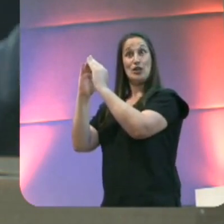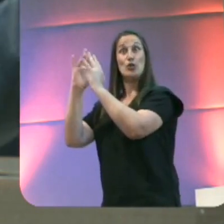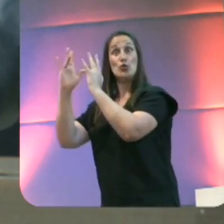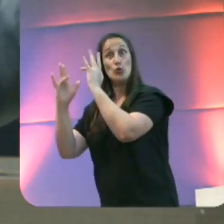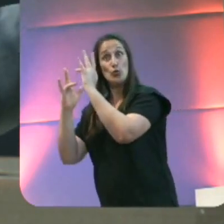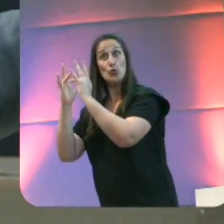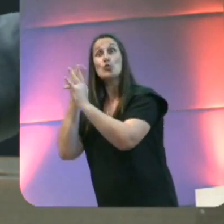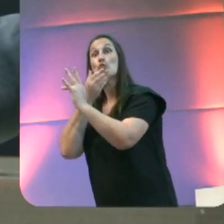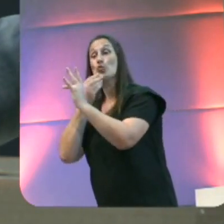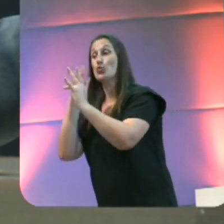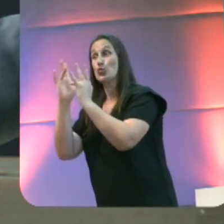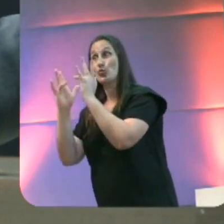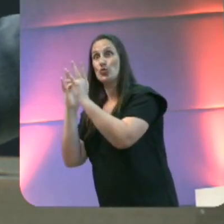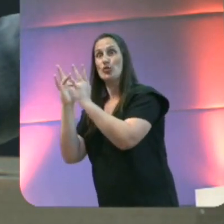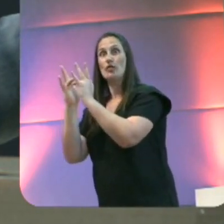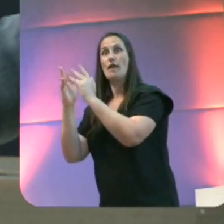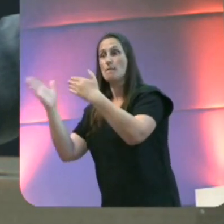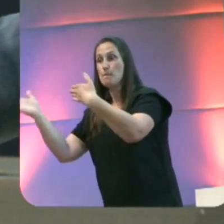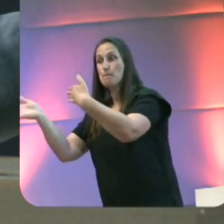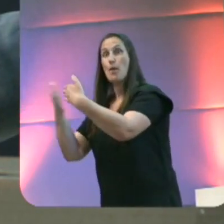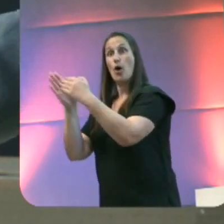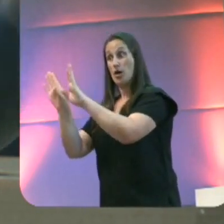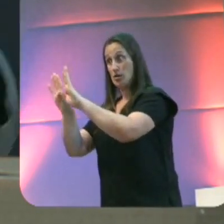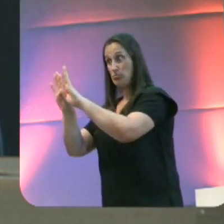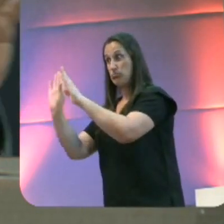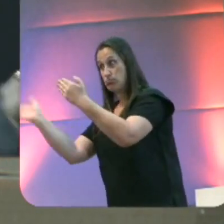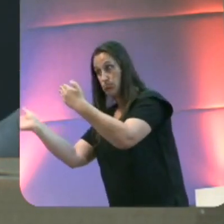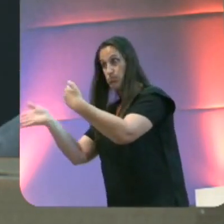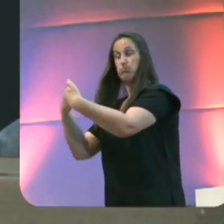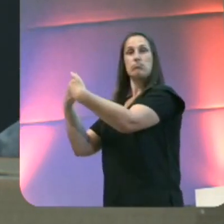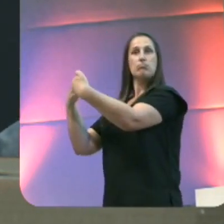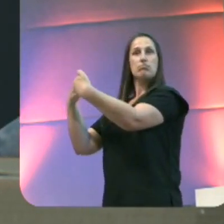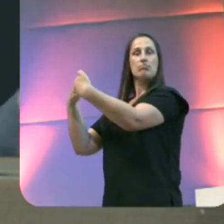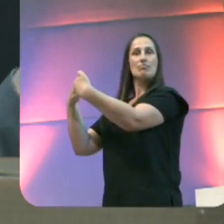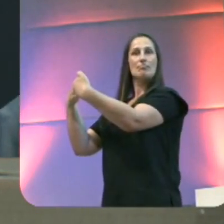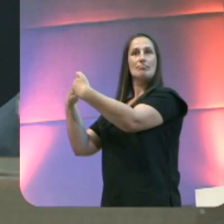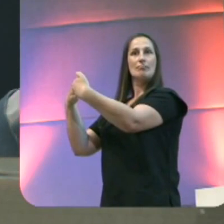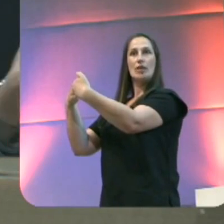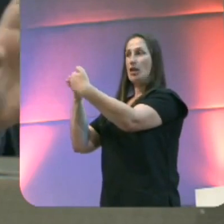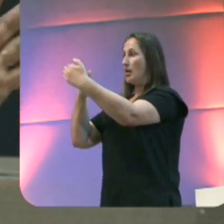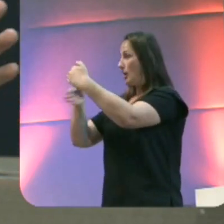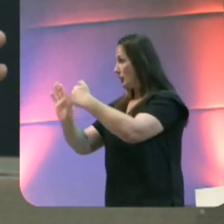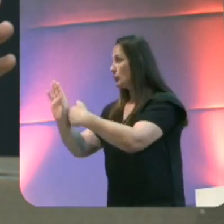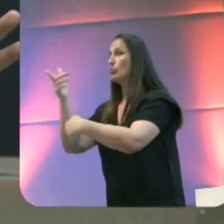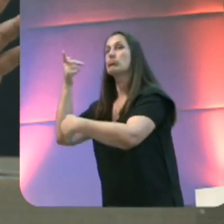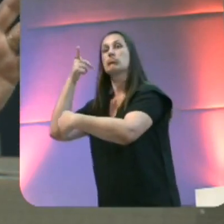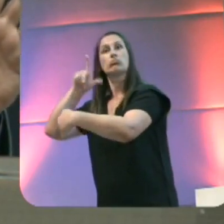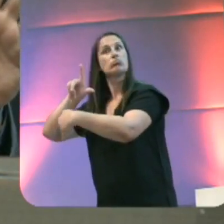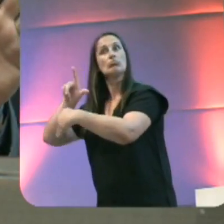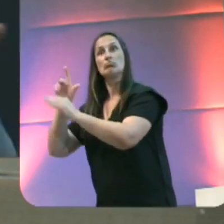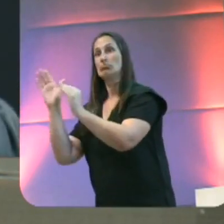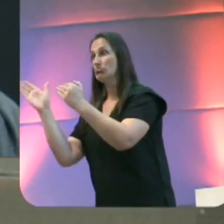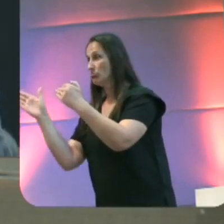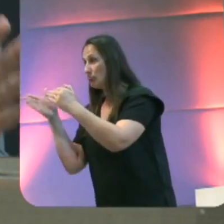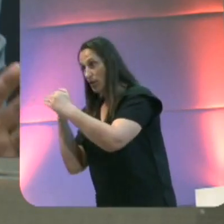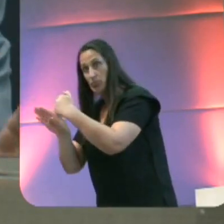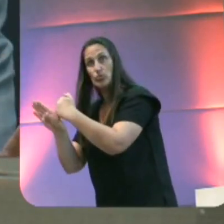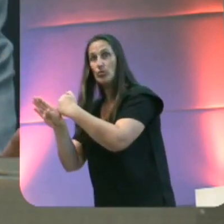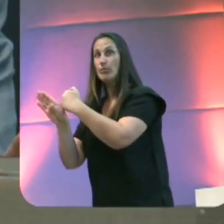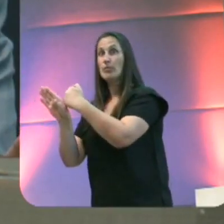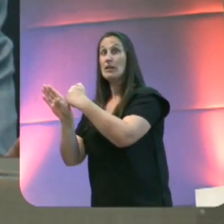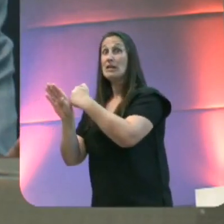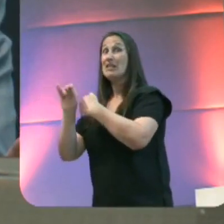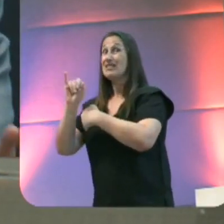os convidados estavam dentro, não é? E pronto, né? Quem entrou, entrou, quem não entrou, não